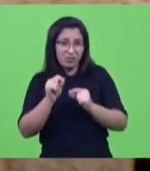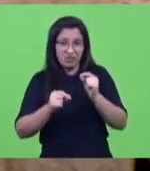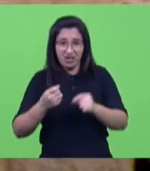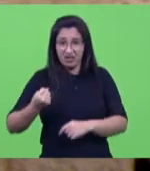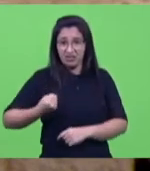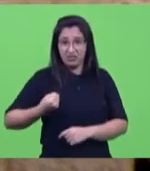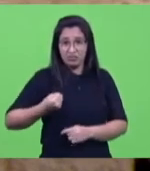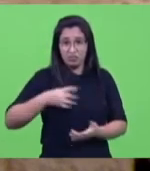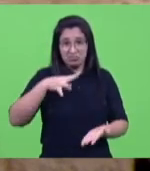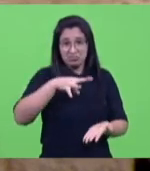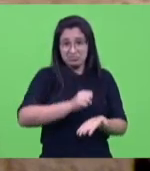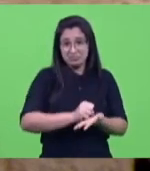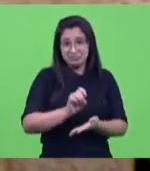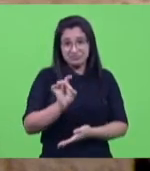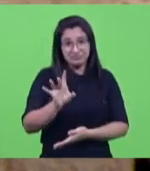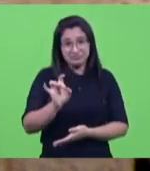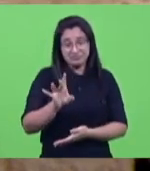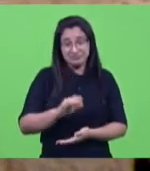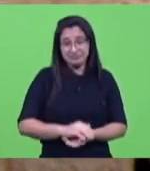Portanto,